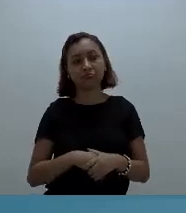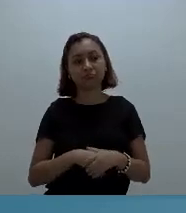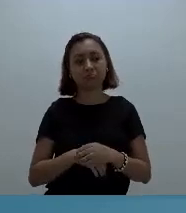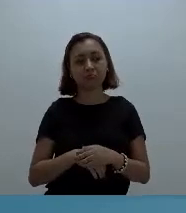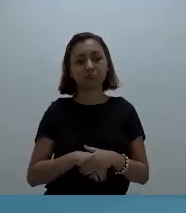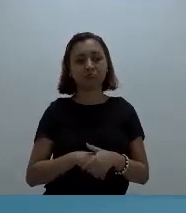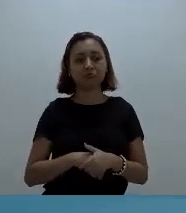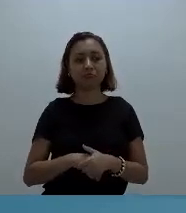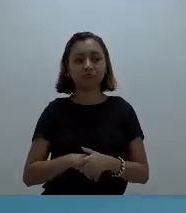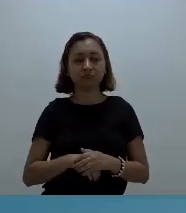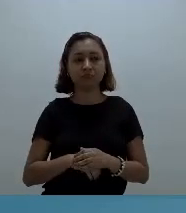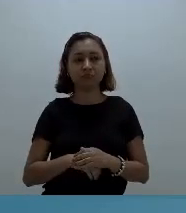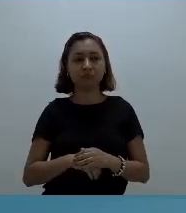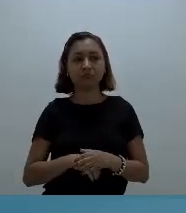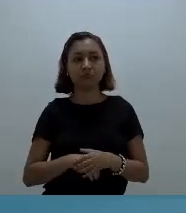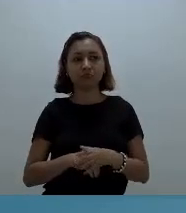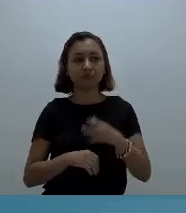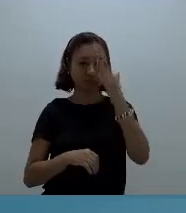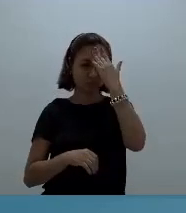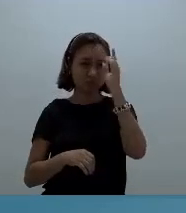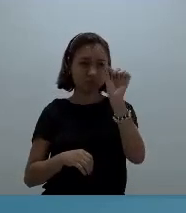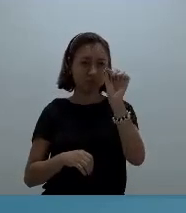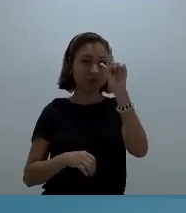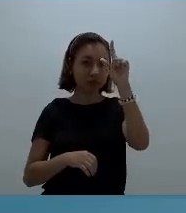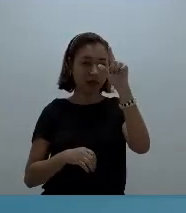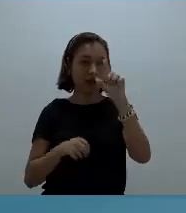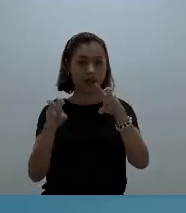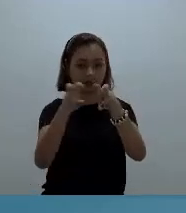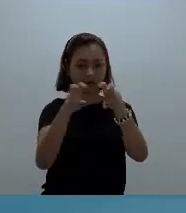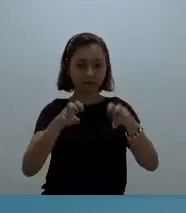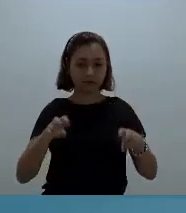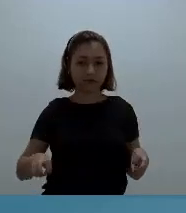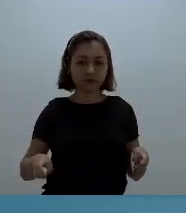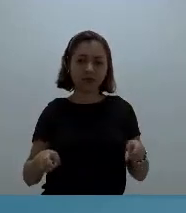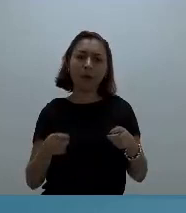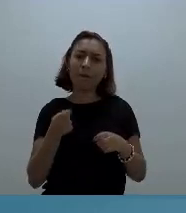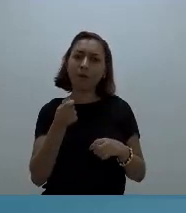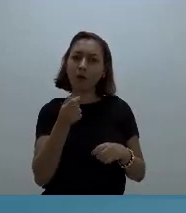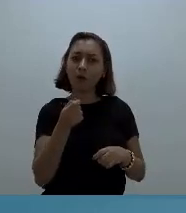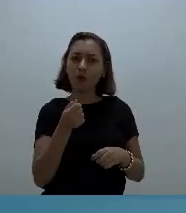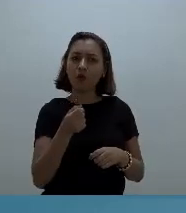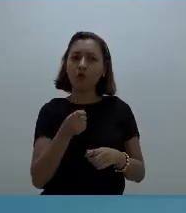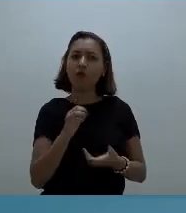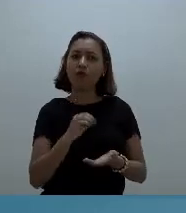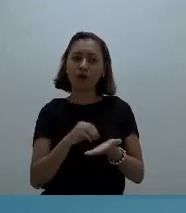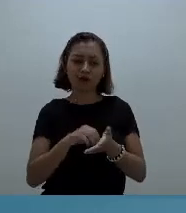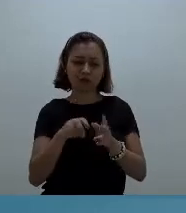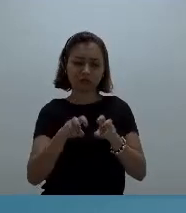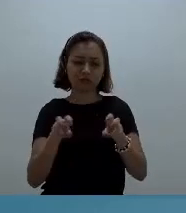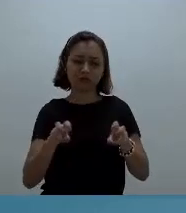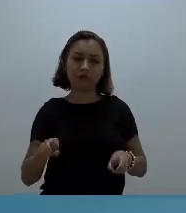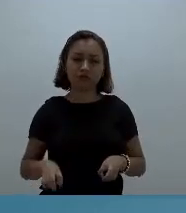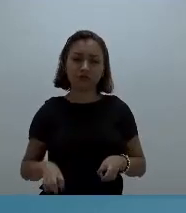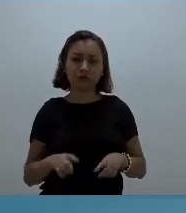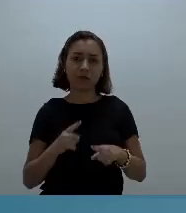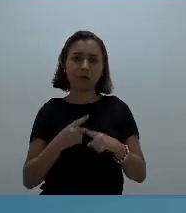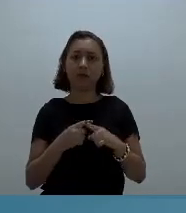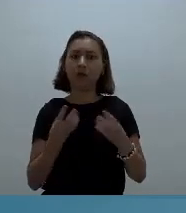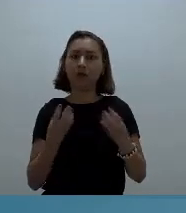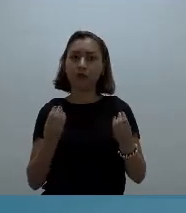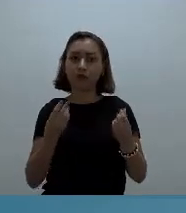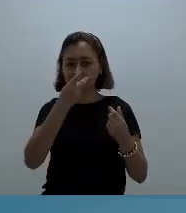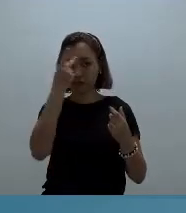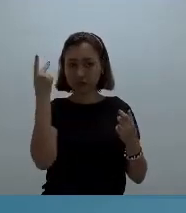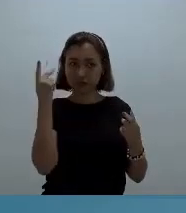bem, principalmente os colegas. Então, ano que vem nós já estamos junto com a engenharia, nós vamos pegar a parte do lado onde